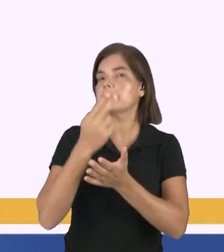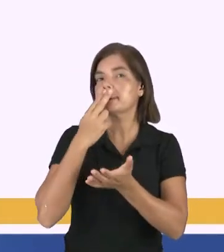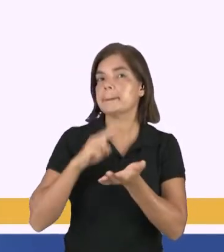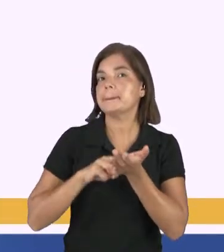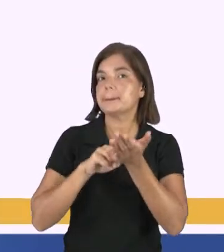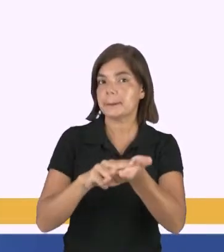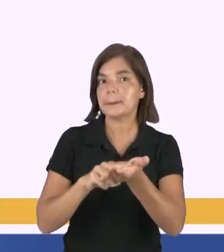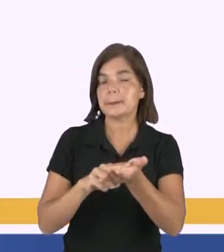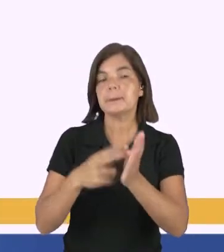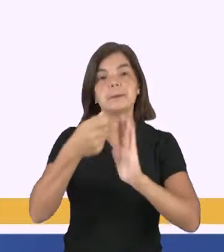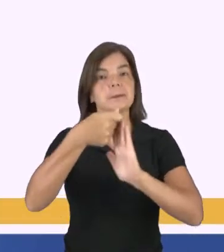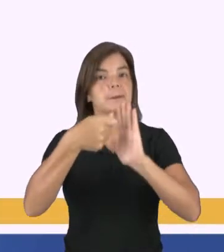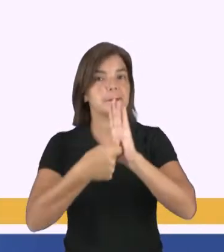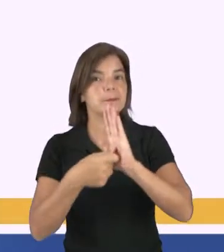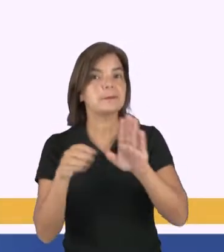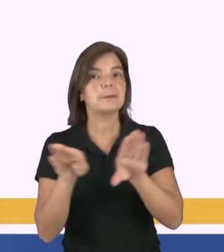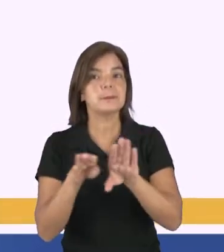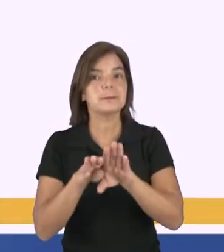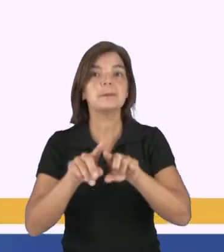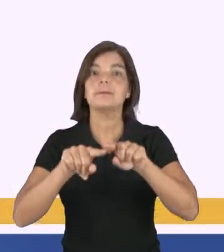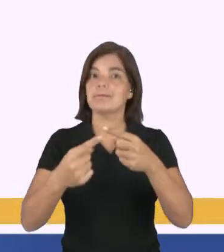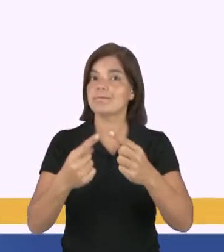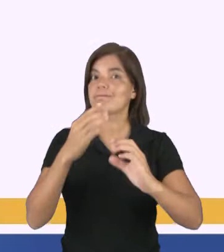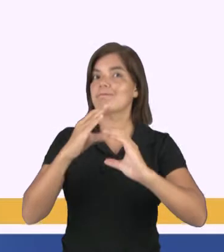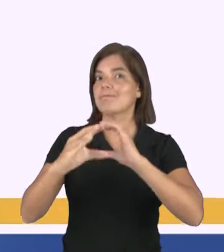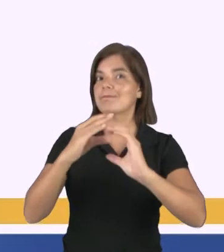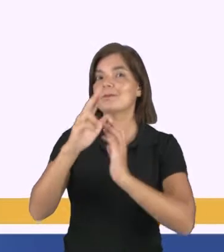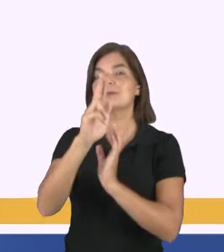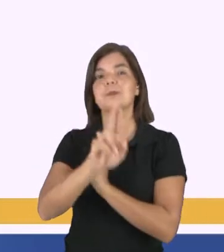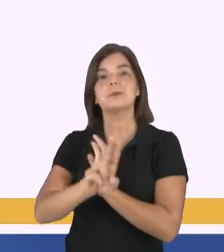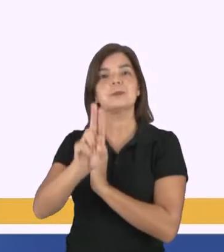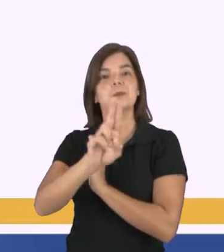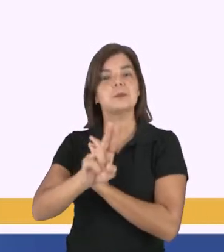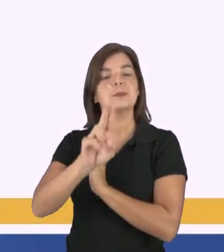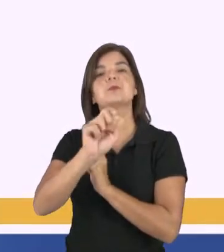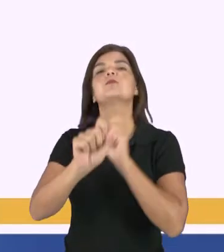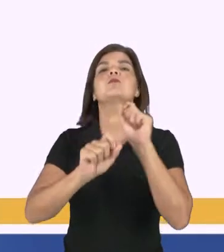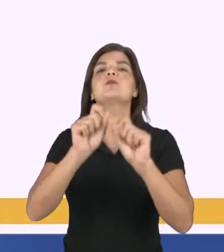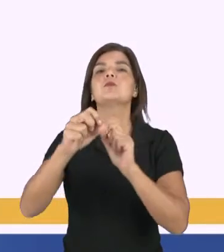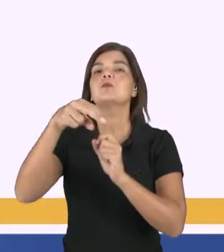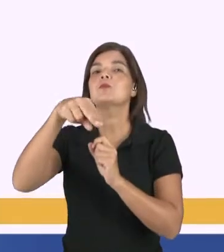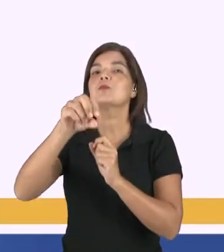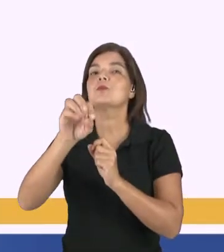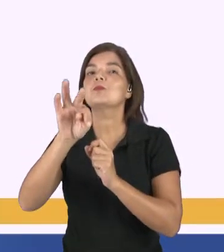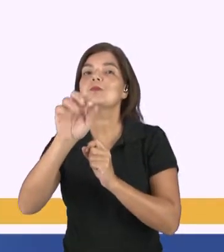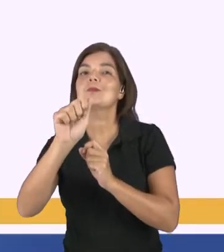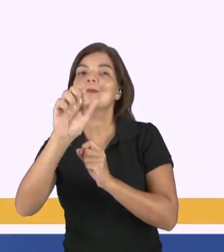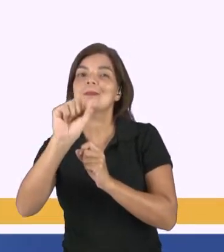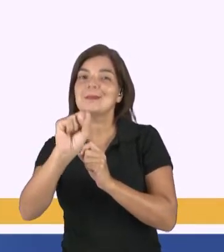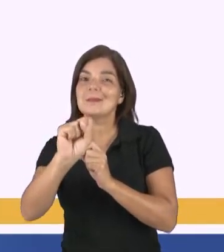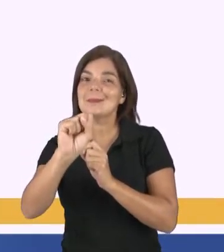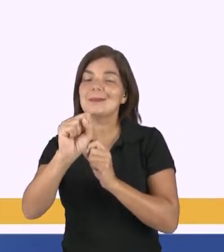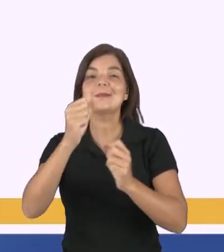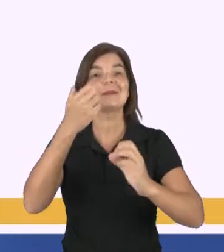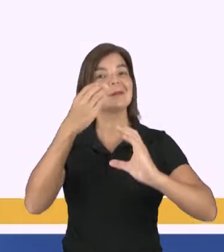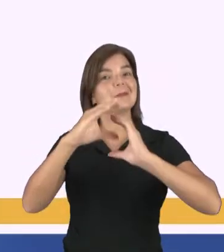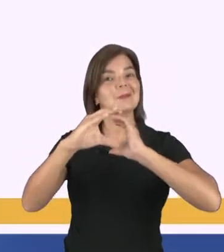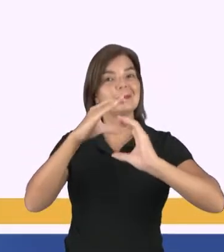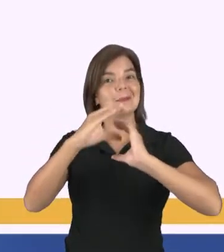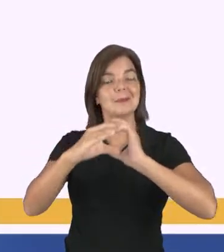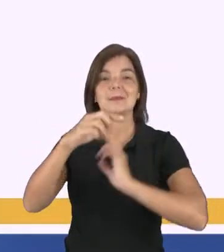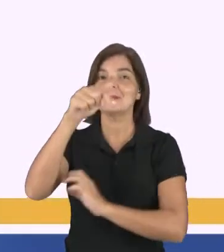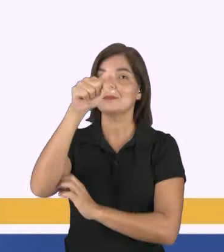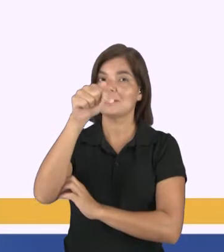nossas cartas as nossas rei da soja em música Nós vamos usar notas musicais e as notas musicais são